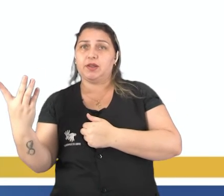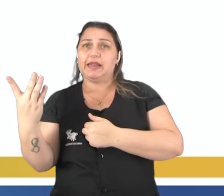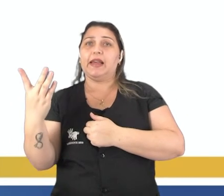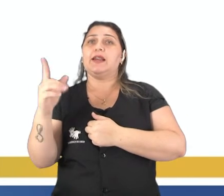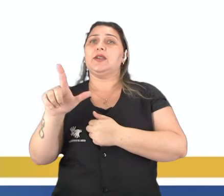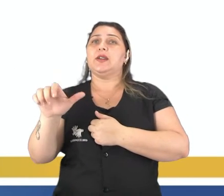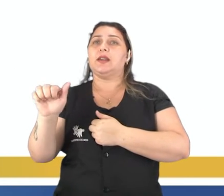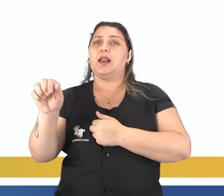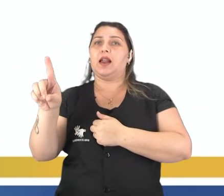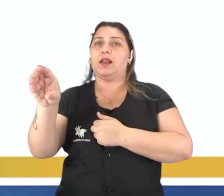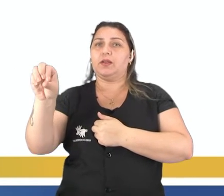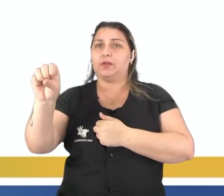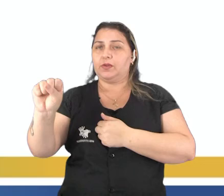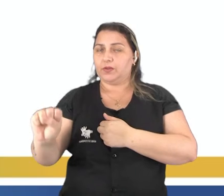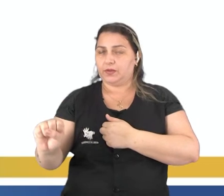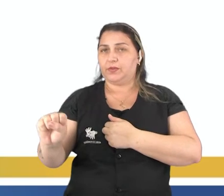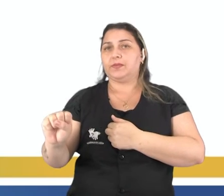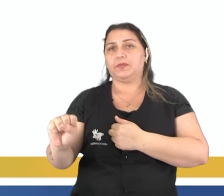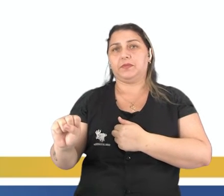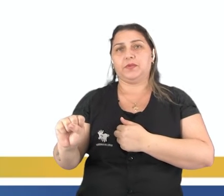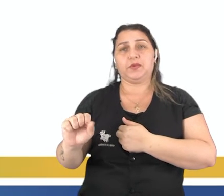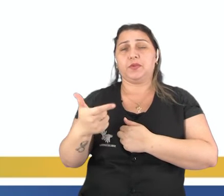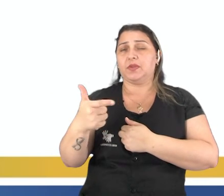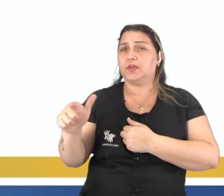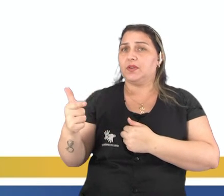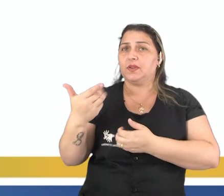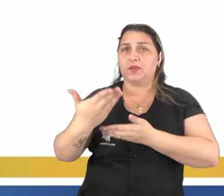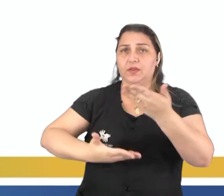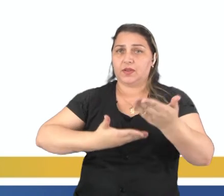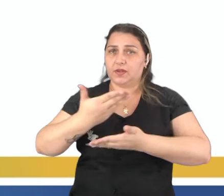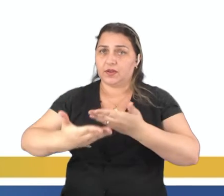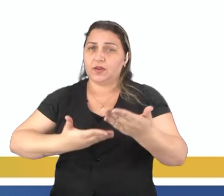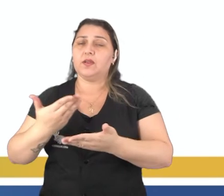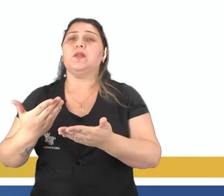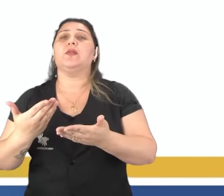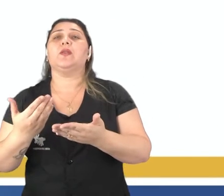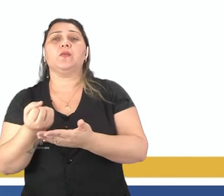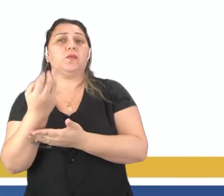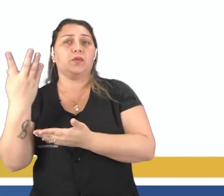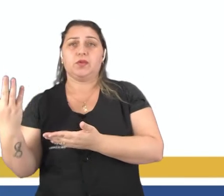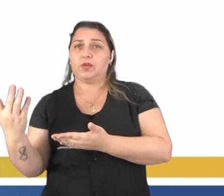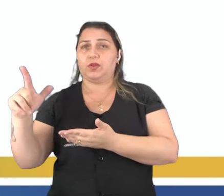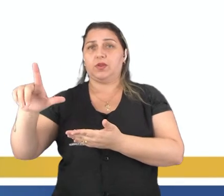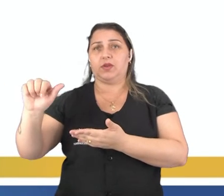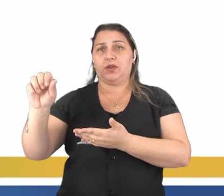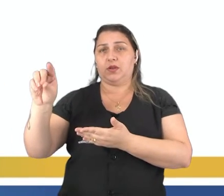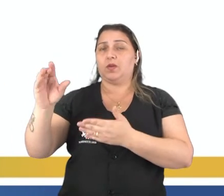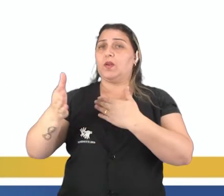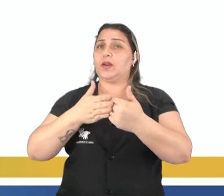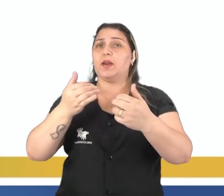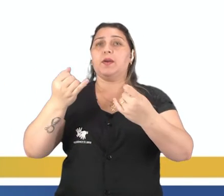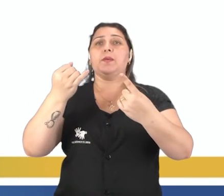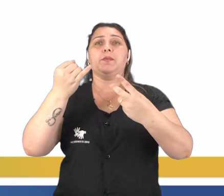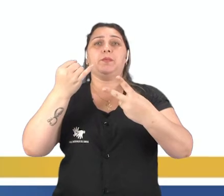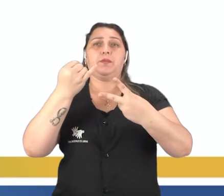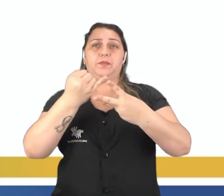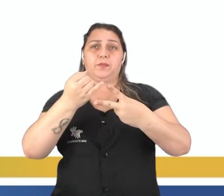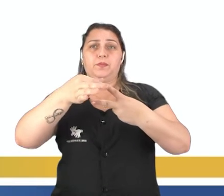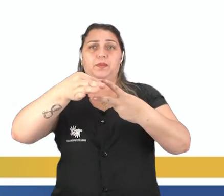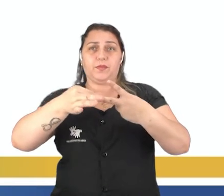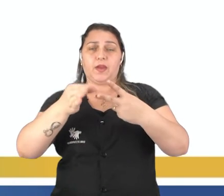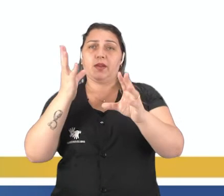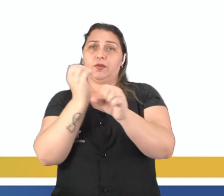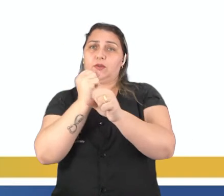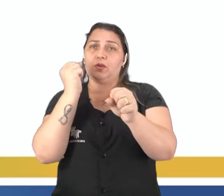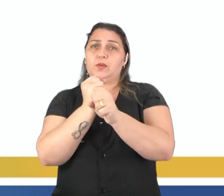independe, né? Não quer dizer que não tem nenhuma relação com a quantidade de lados. Em qualquer polígono, a soma dos seus ângulos externos é